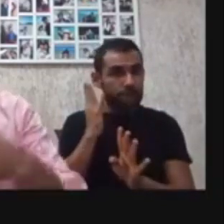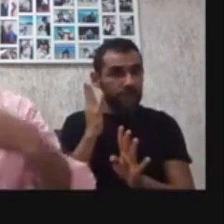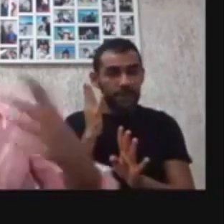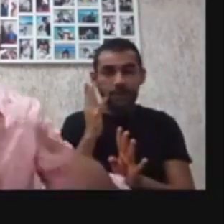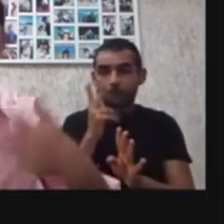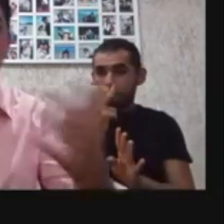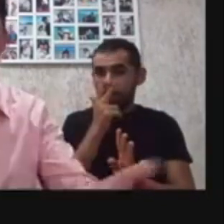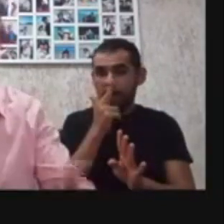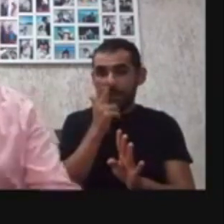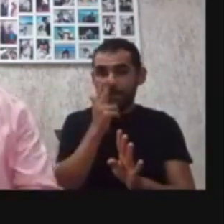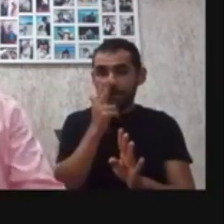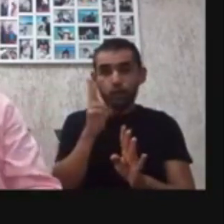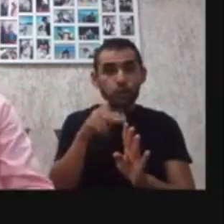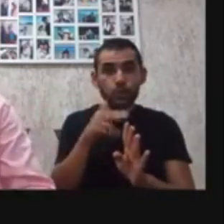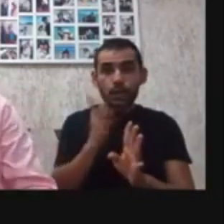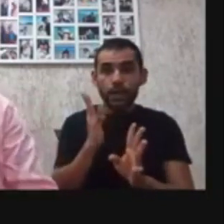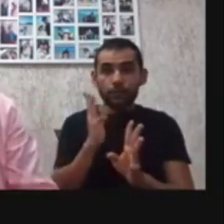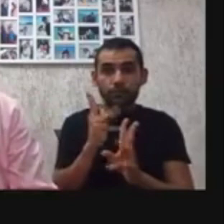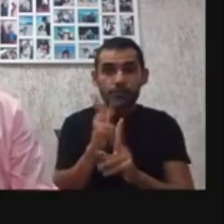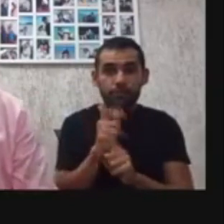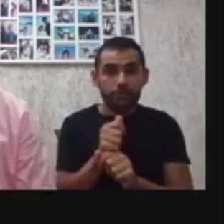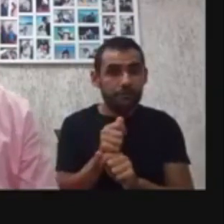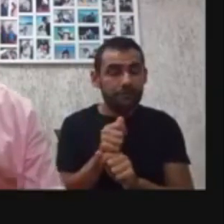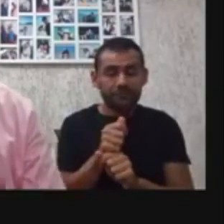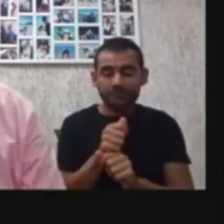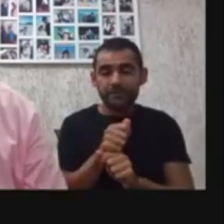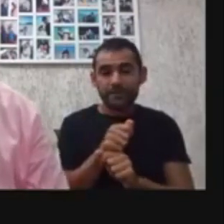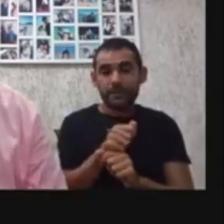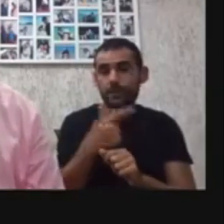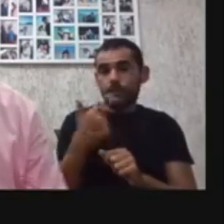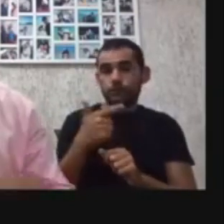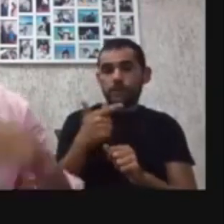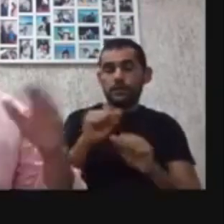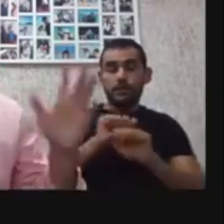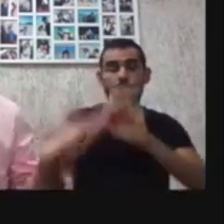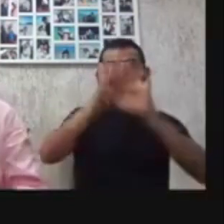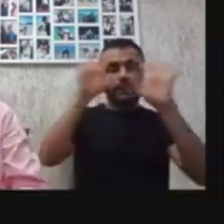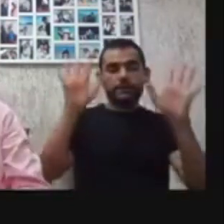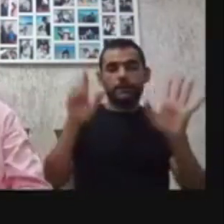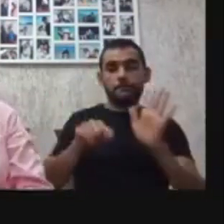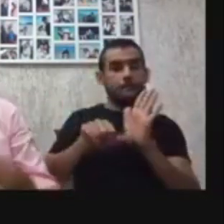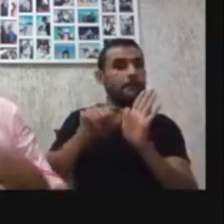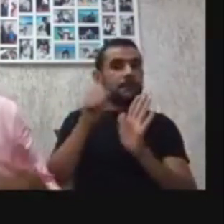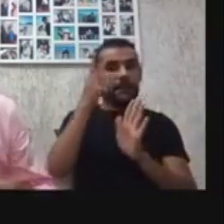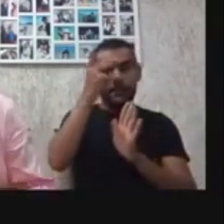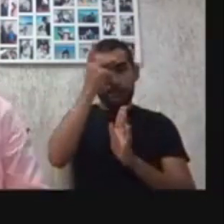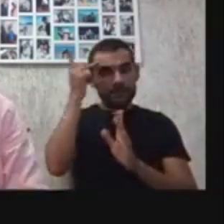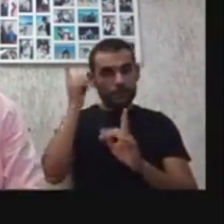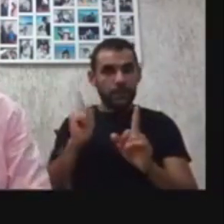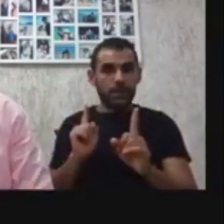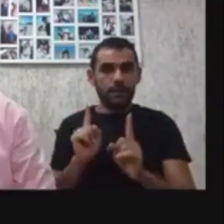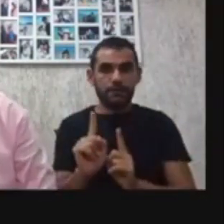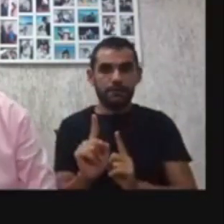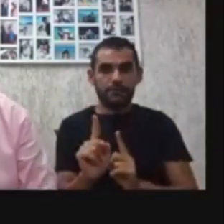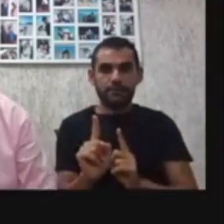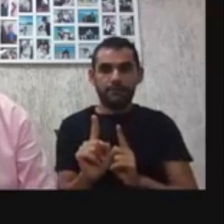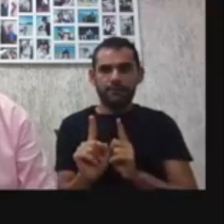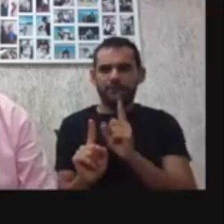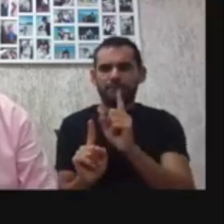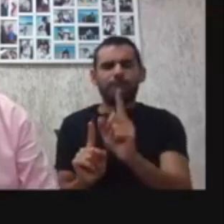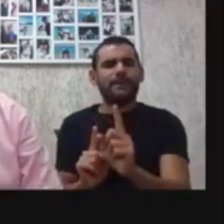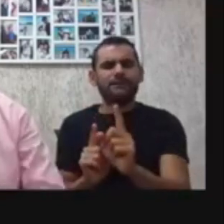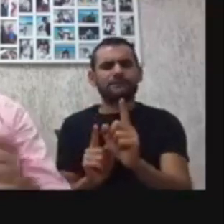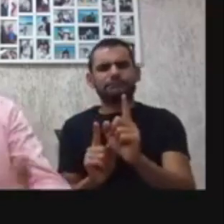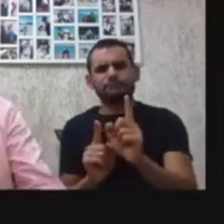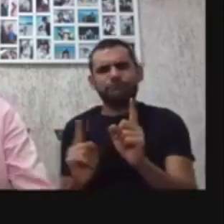que parece que é uma coisa louca. A gente não tem transparência se chegou primeiro aquela pessoa antes do nosso cidadão aqui, do